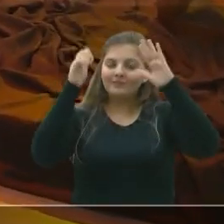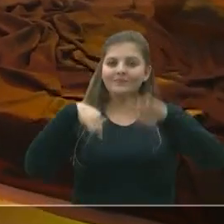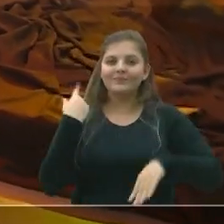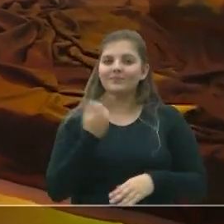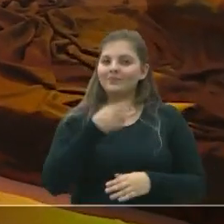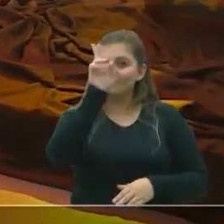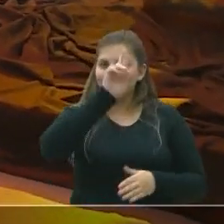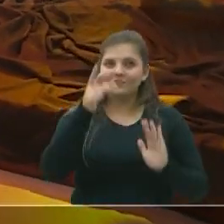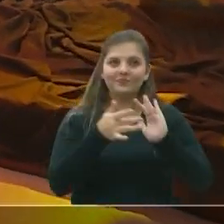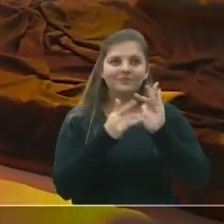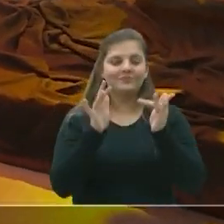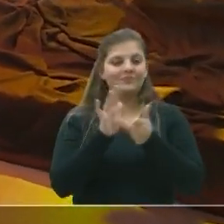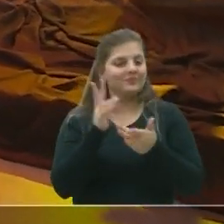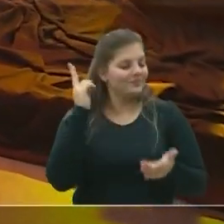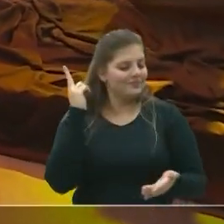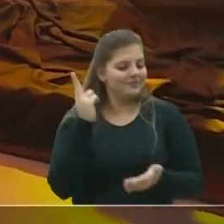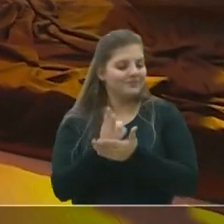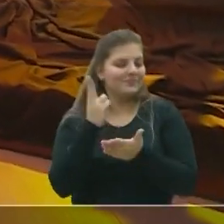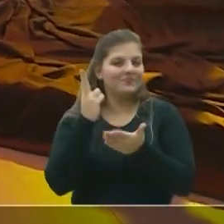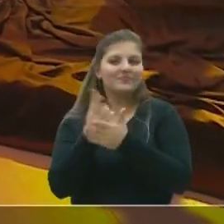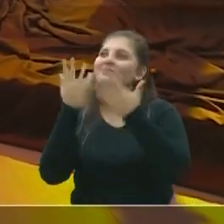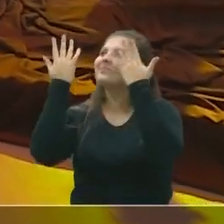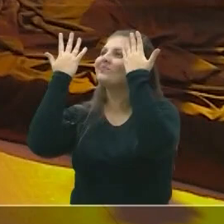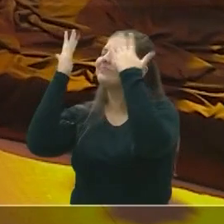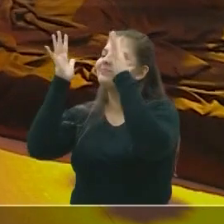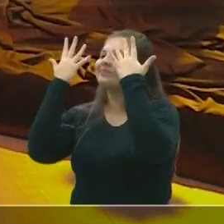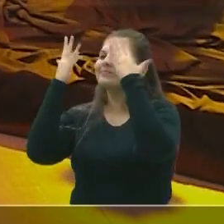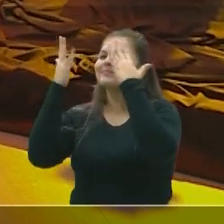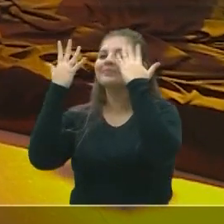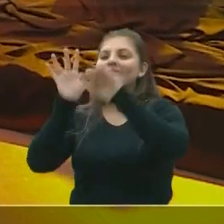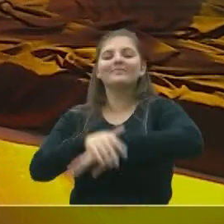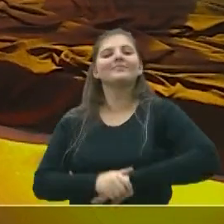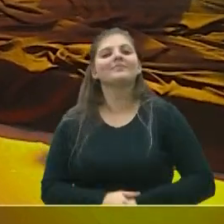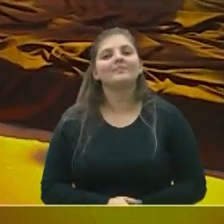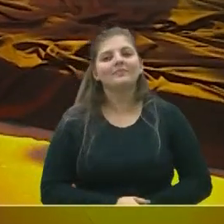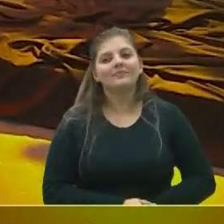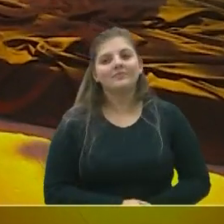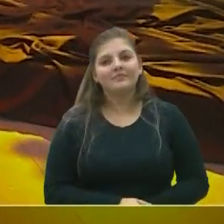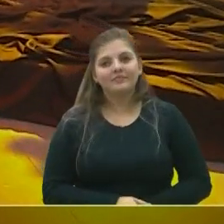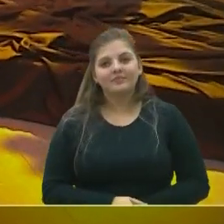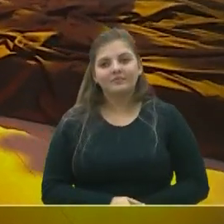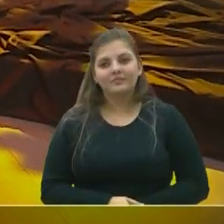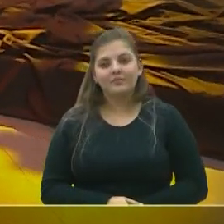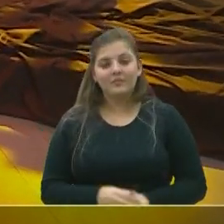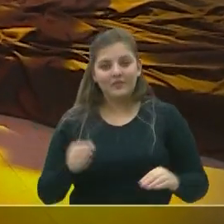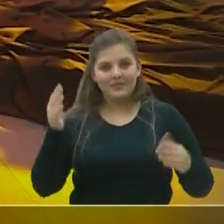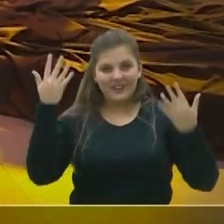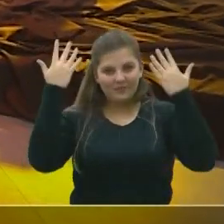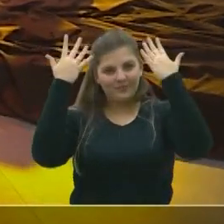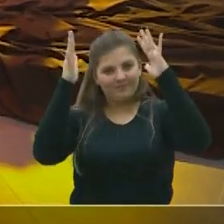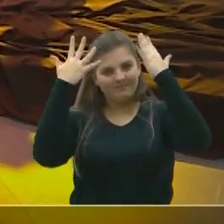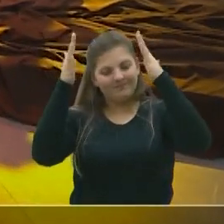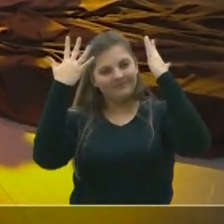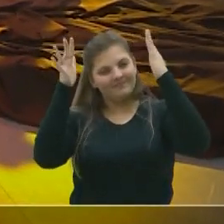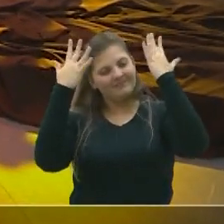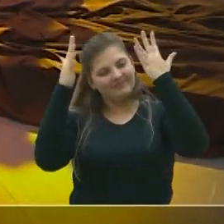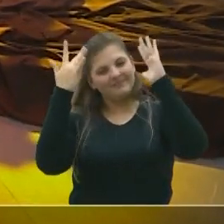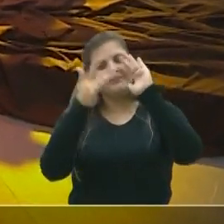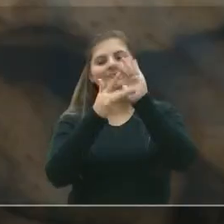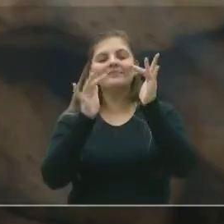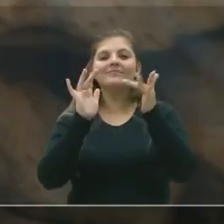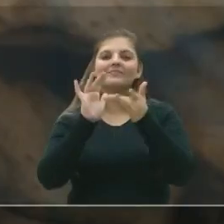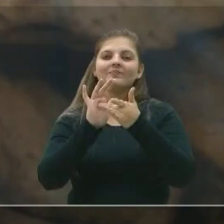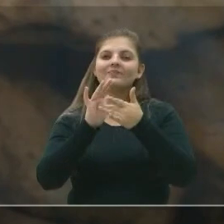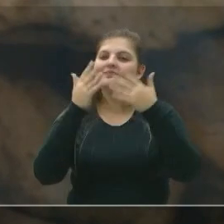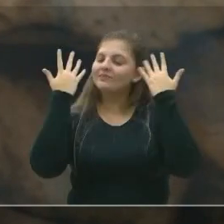seja nosso Senhor Jesus Cristo! Para sempre seja louvado! Viva